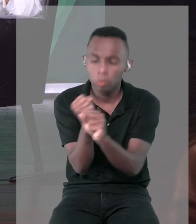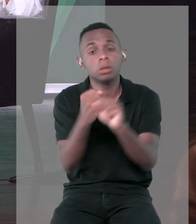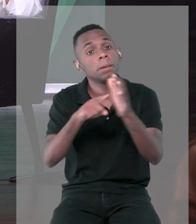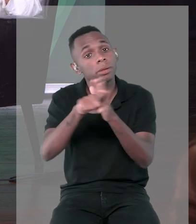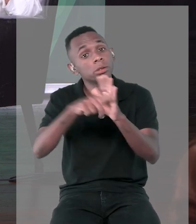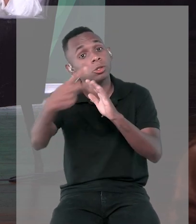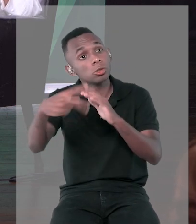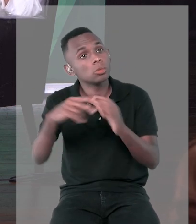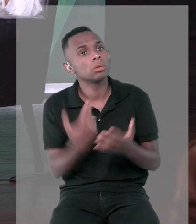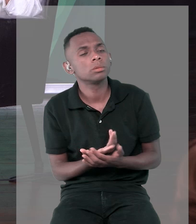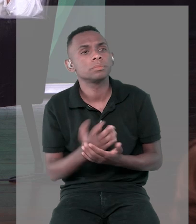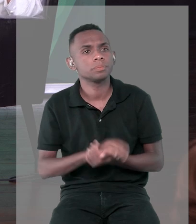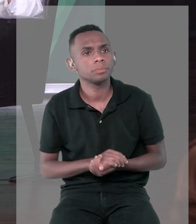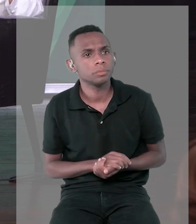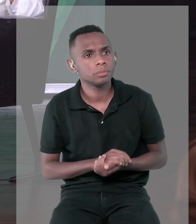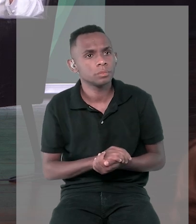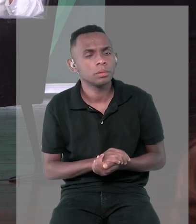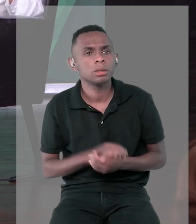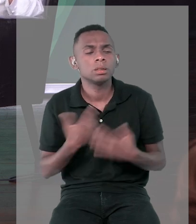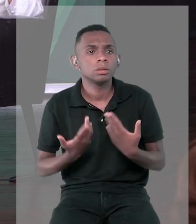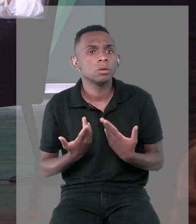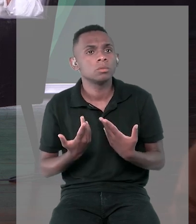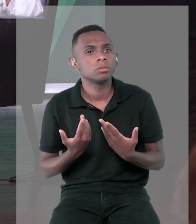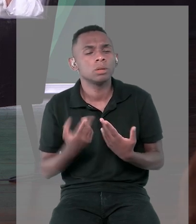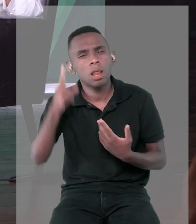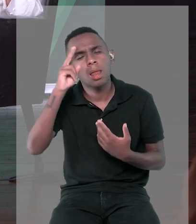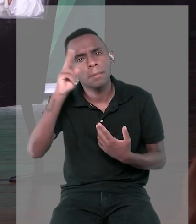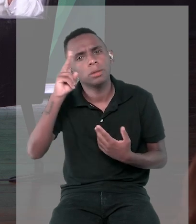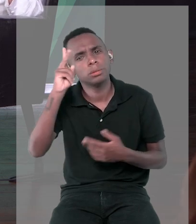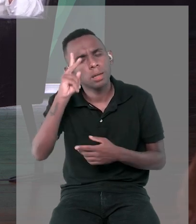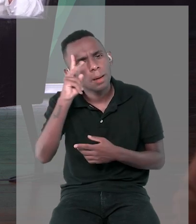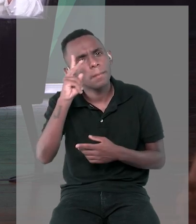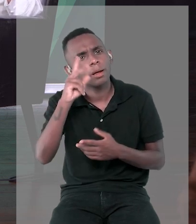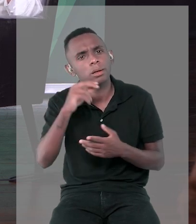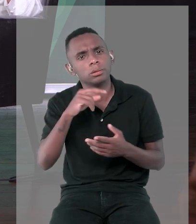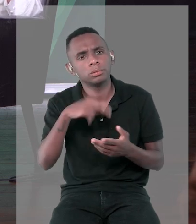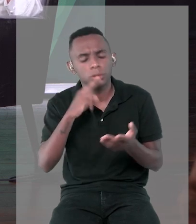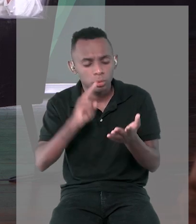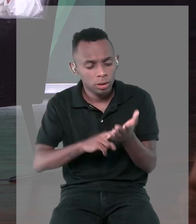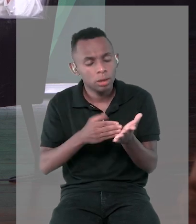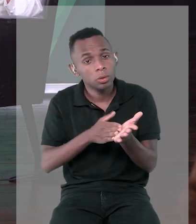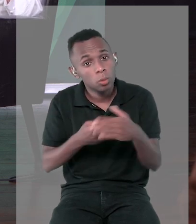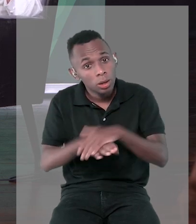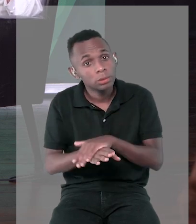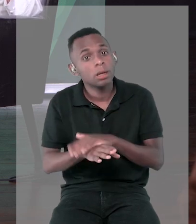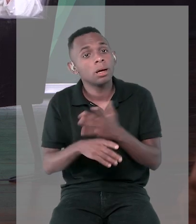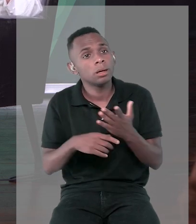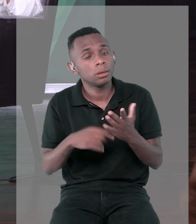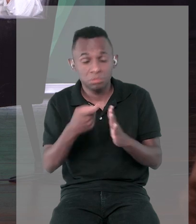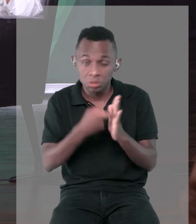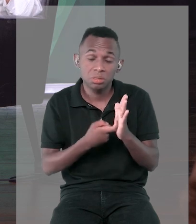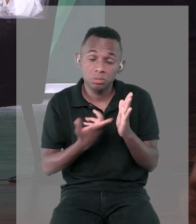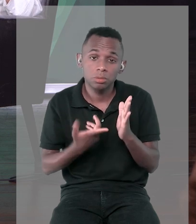todos de pesquisa. E aí fica aqueles pequenos lembretes, bilhetes, né, guardados, que são, na verdade,